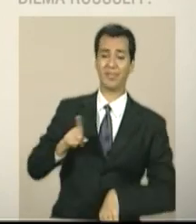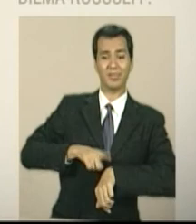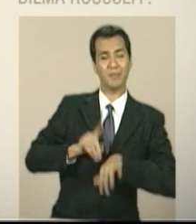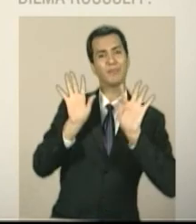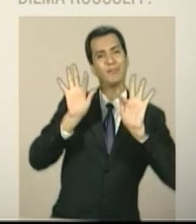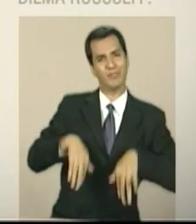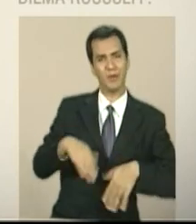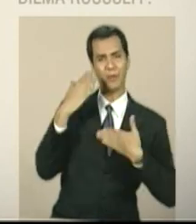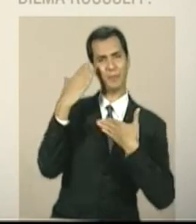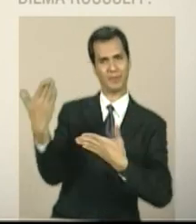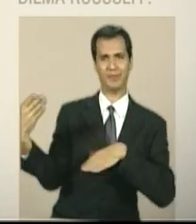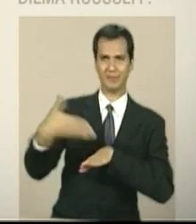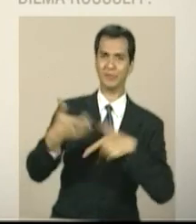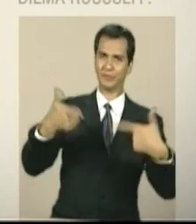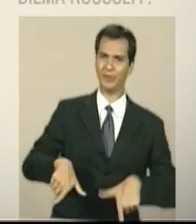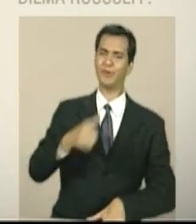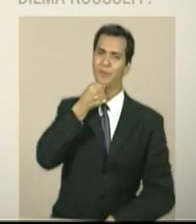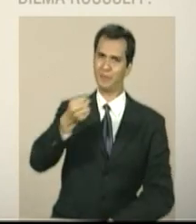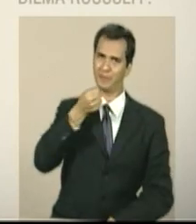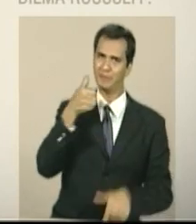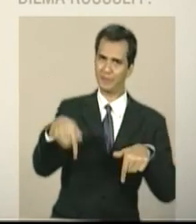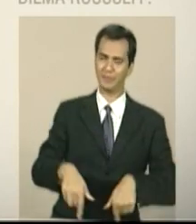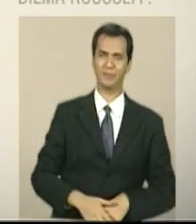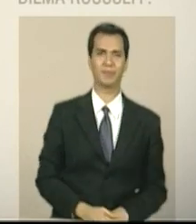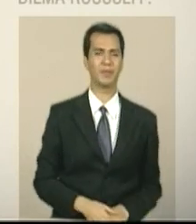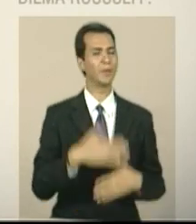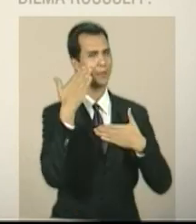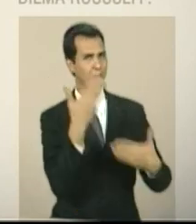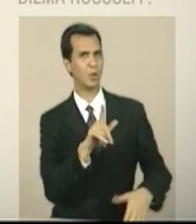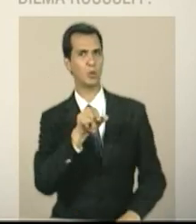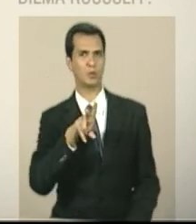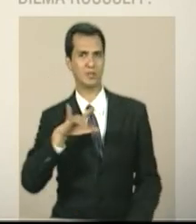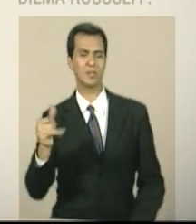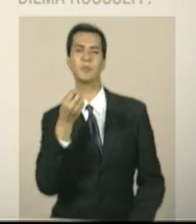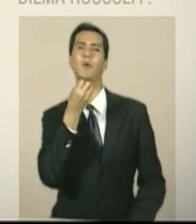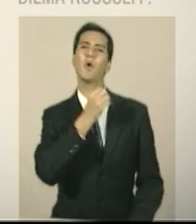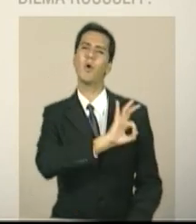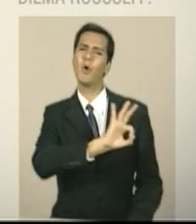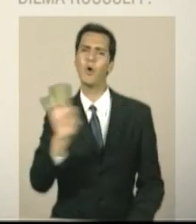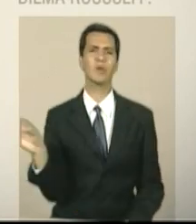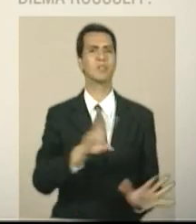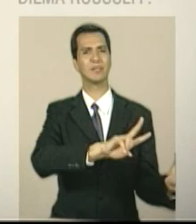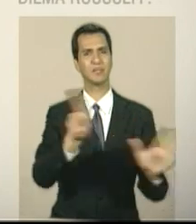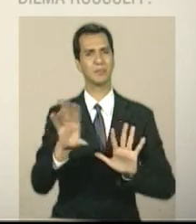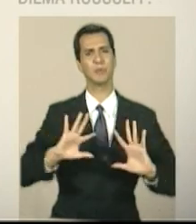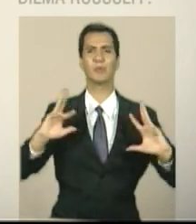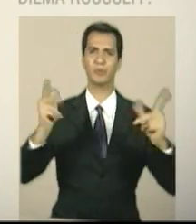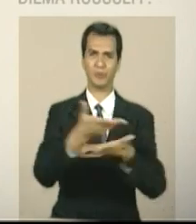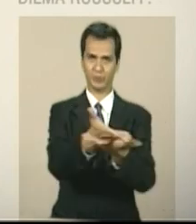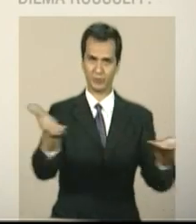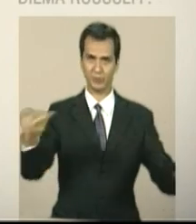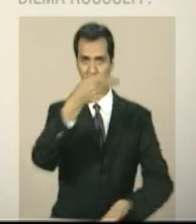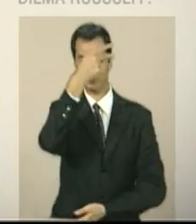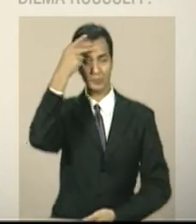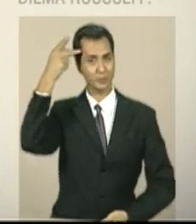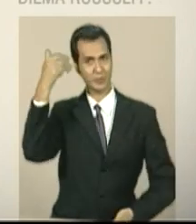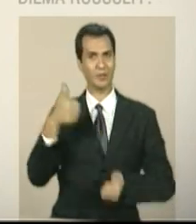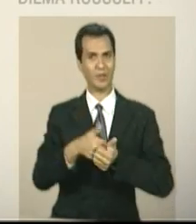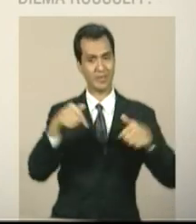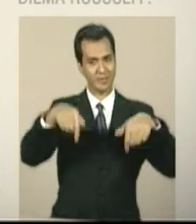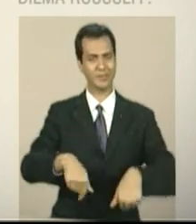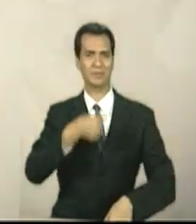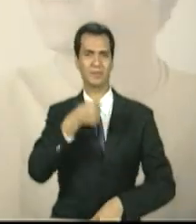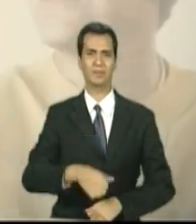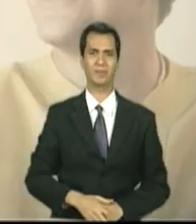o fim Obrigado pela sua presença mais uma vez aqui no café Obrigada Luciano uma ótima semana para todos os ouvidos que nos